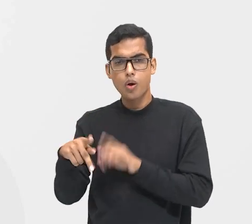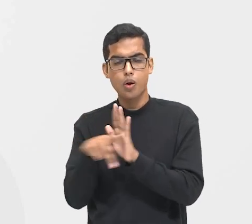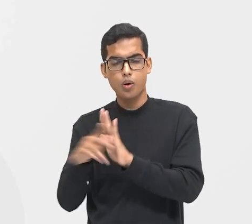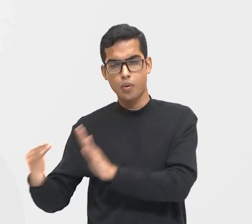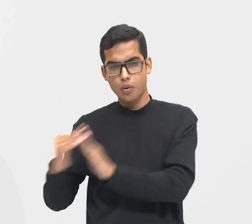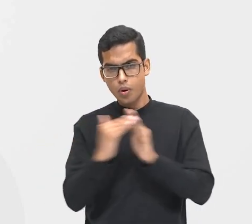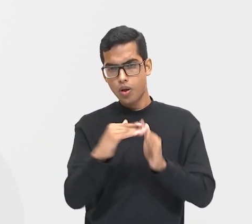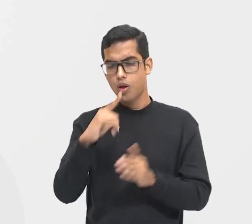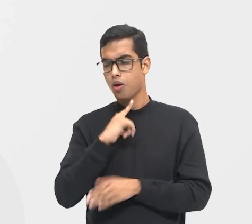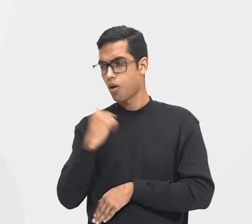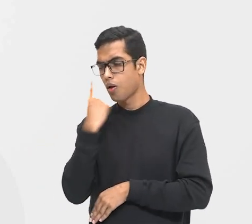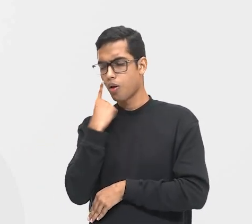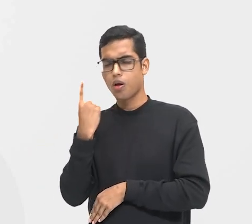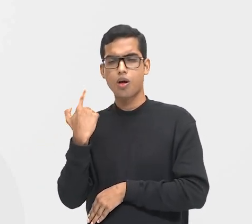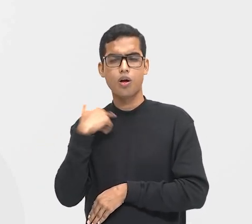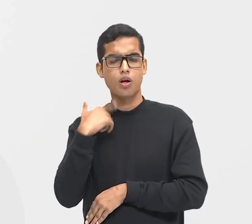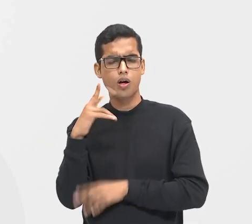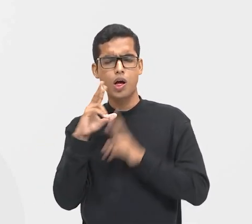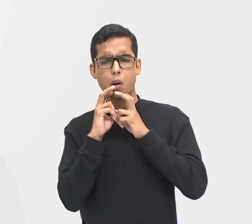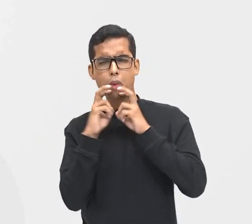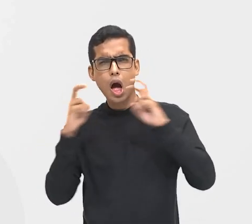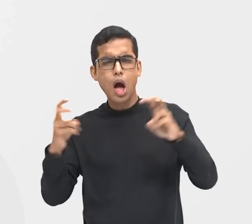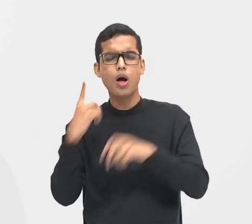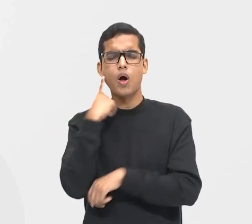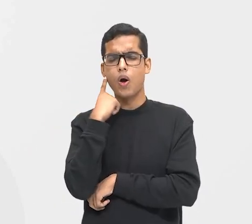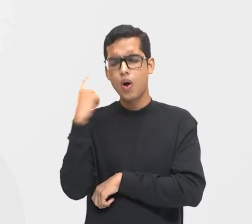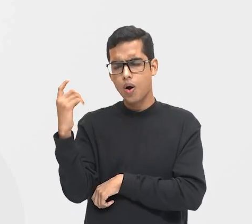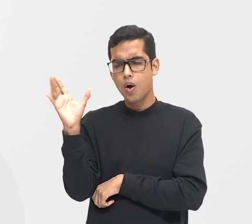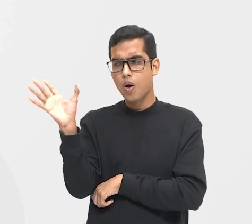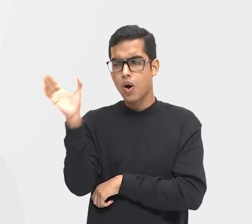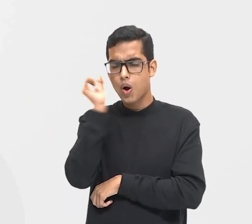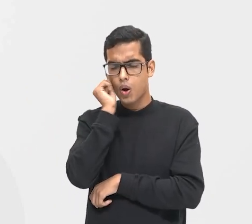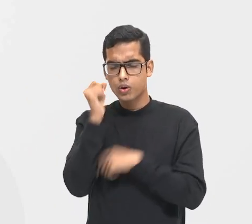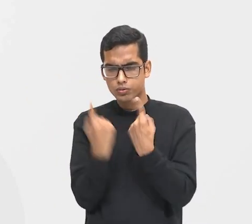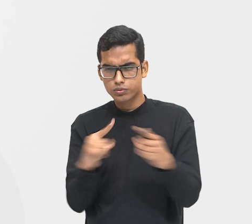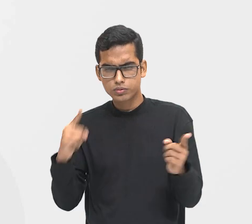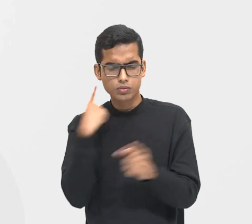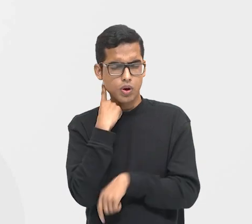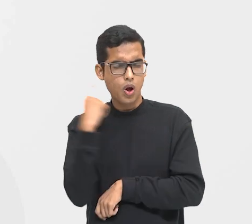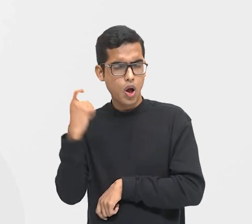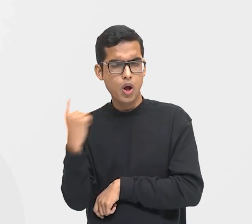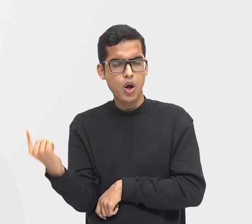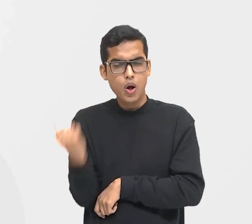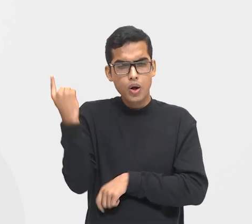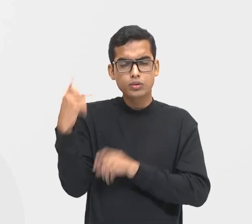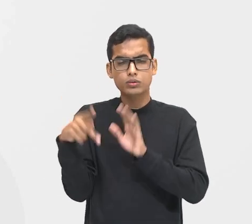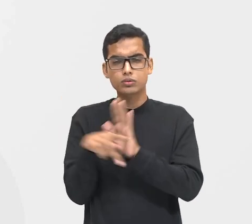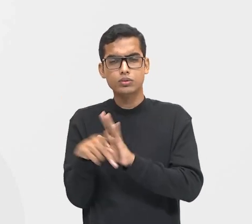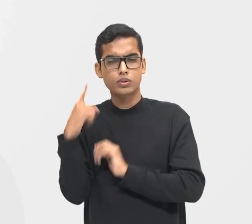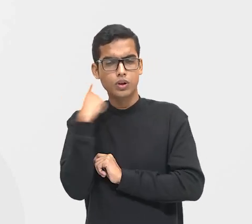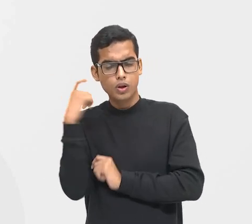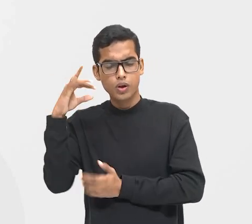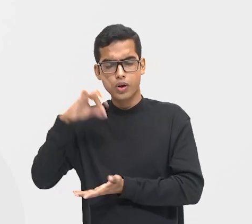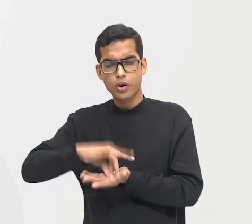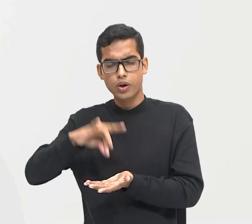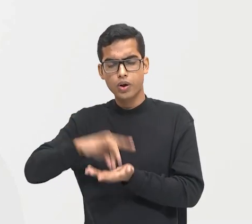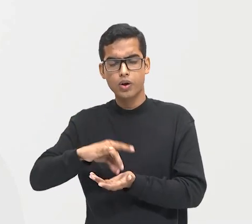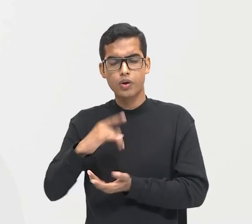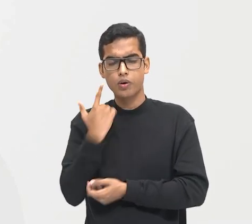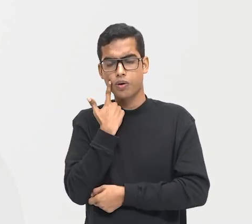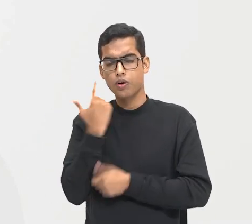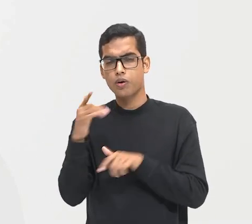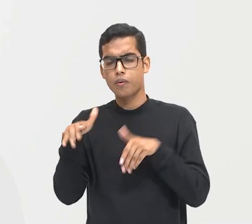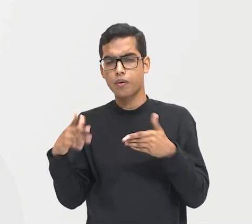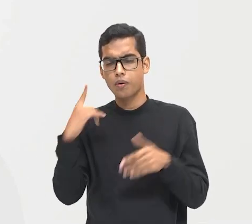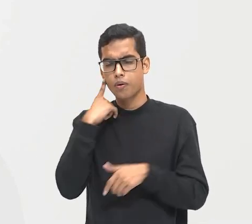aí o nosso vizinho está lá, gritando, ouvindo música alta, né, um sonzão bem alto. E esse som, olha só, essa onda fazendo